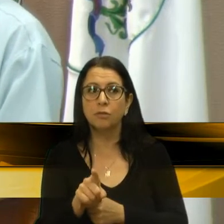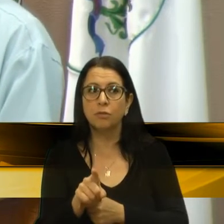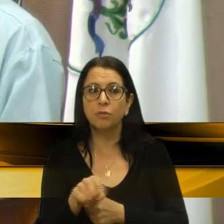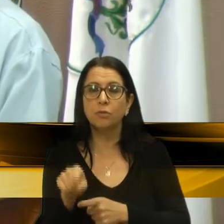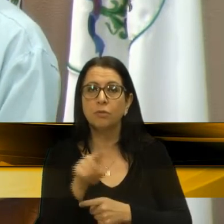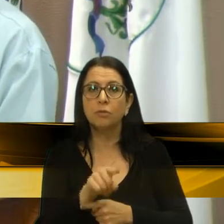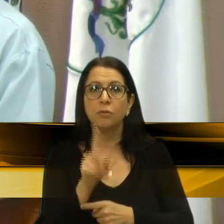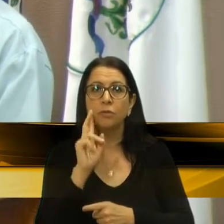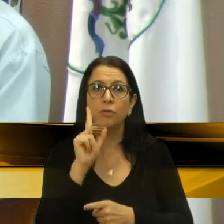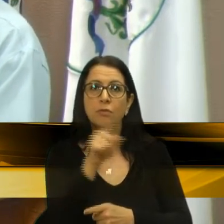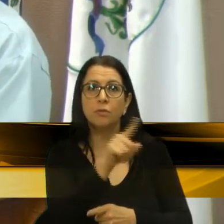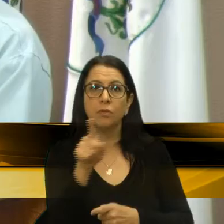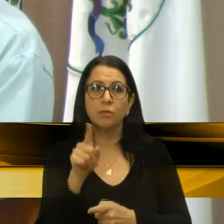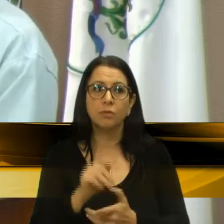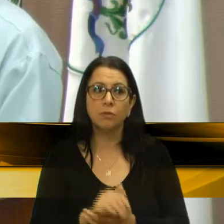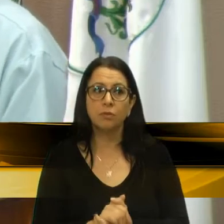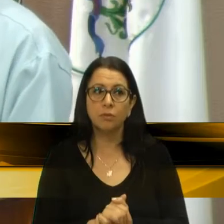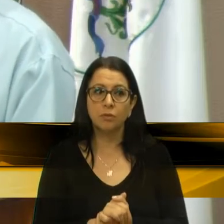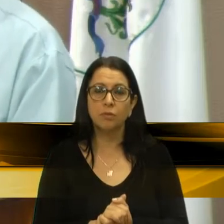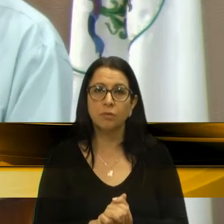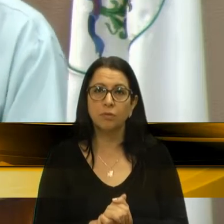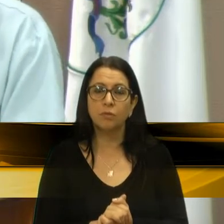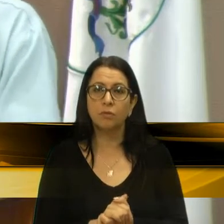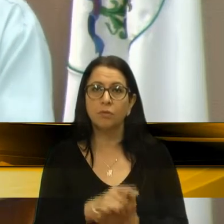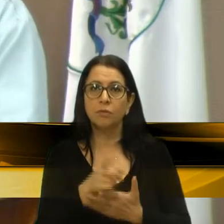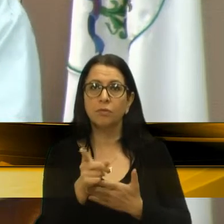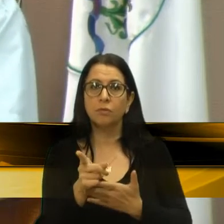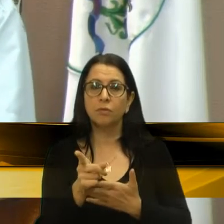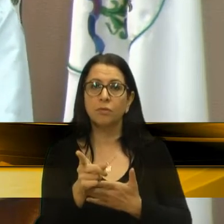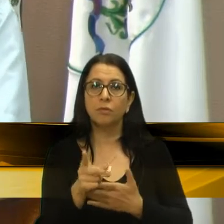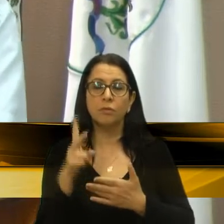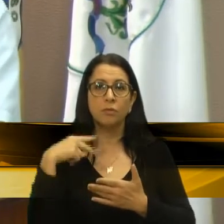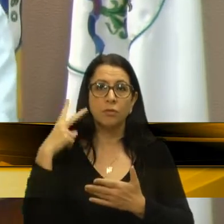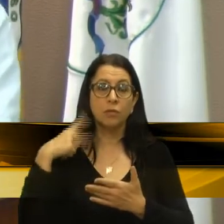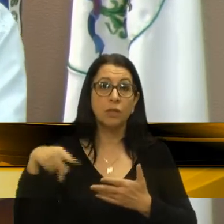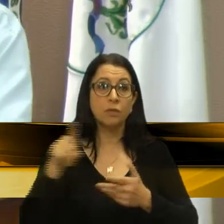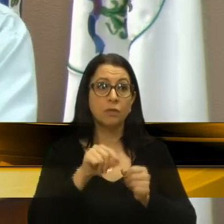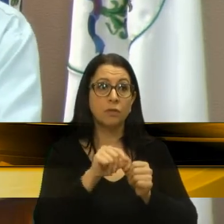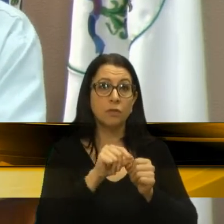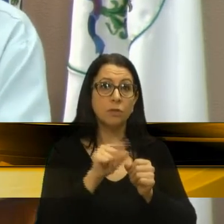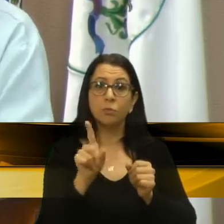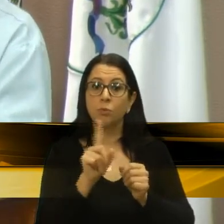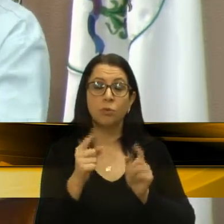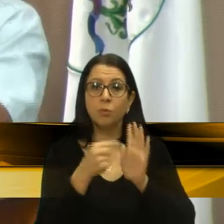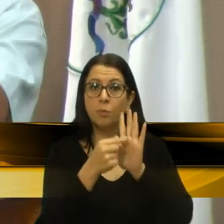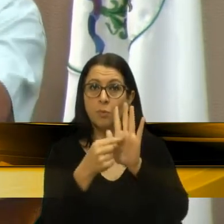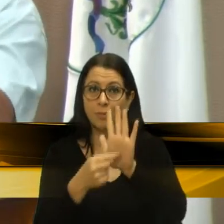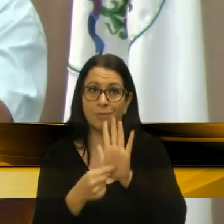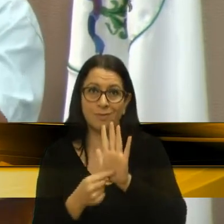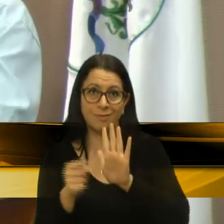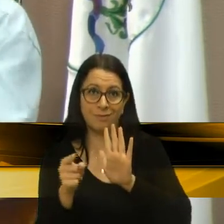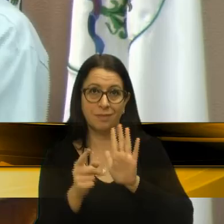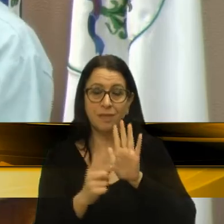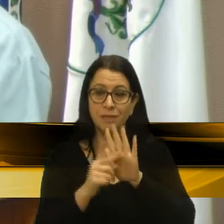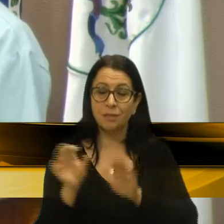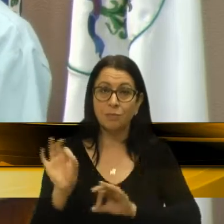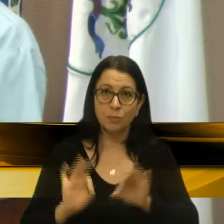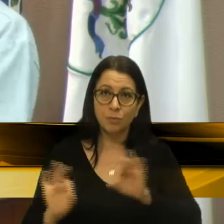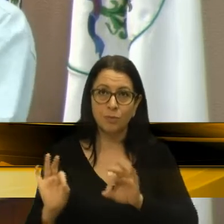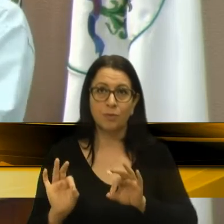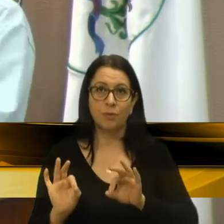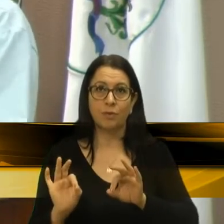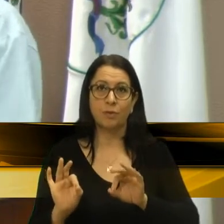porque a lei é muito lixo é muito dura segundo os operadores que ela baloo por isso que não são colocar então tempo que ajustará